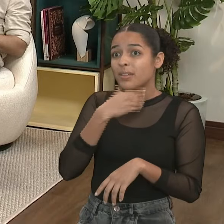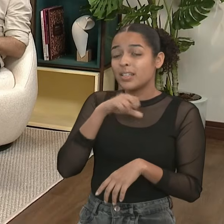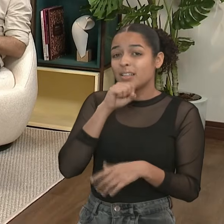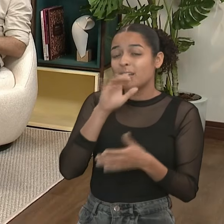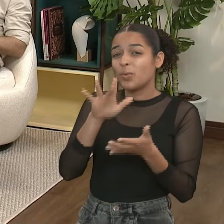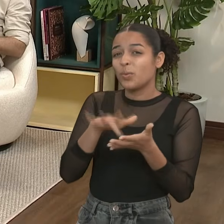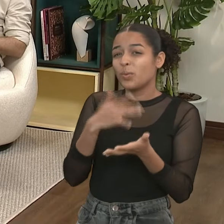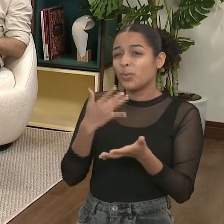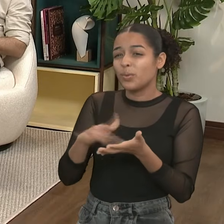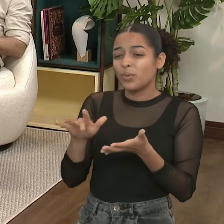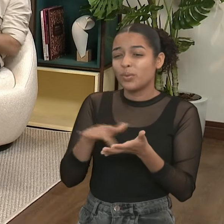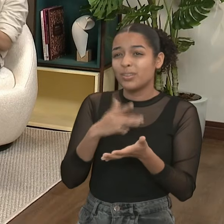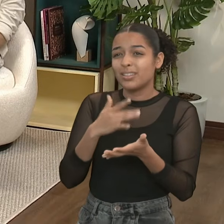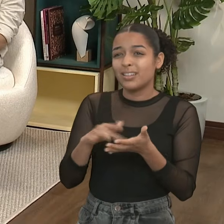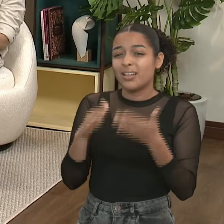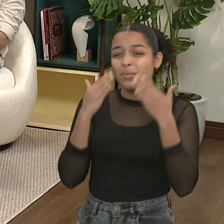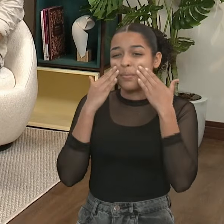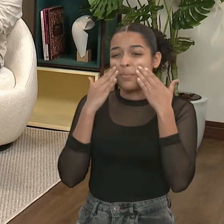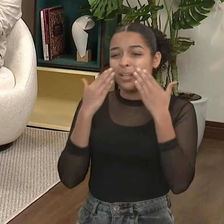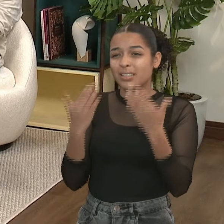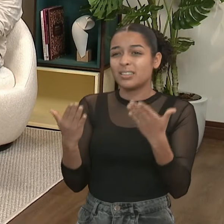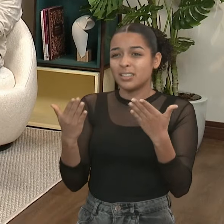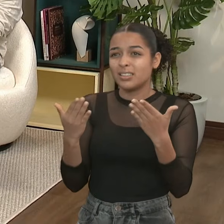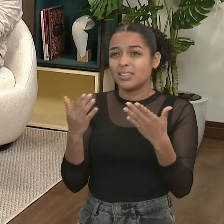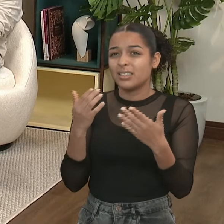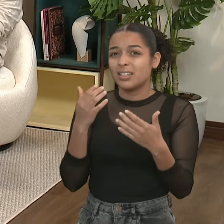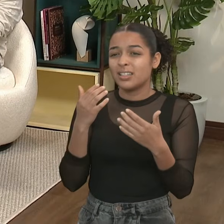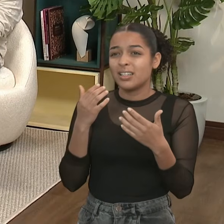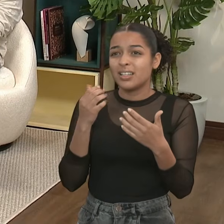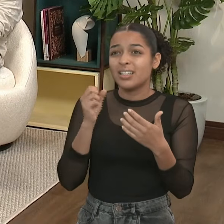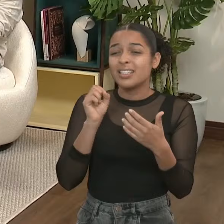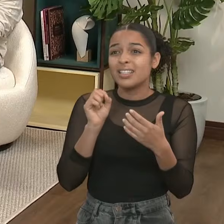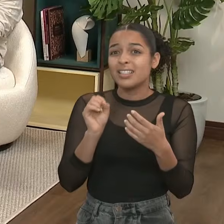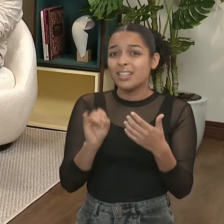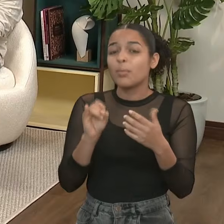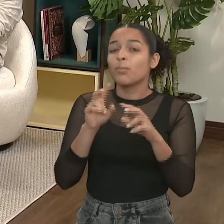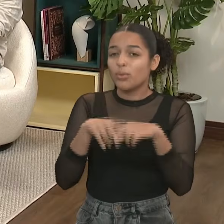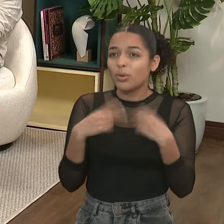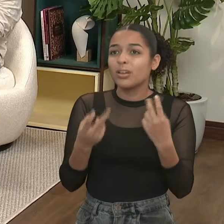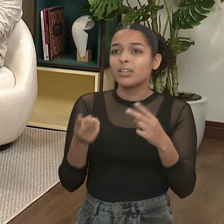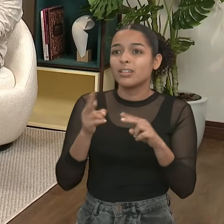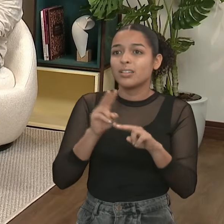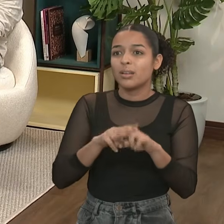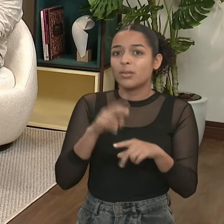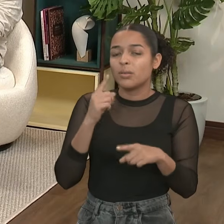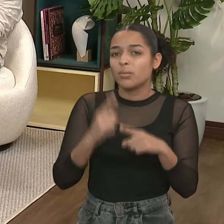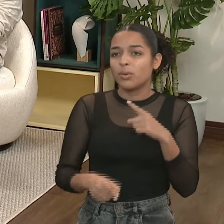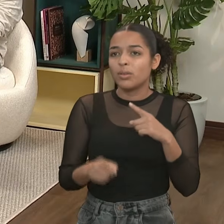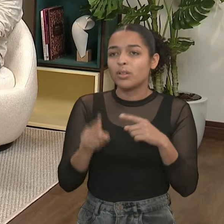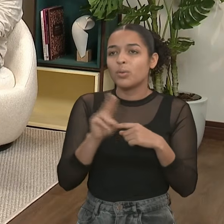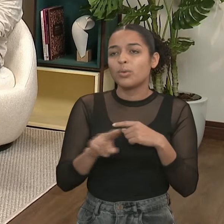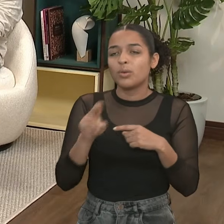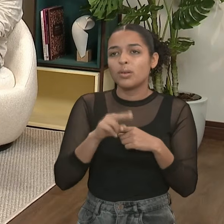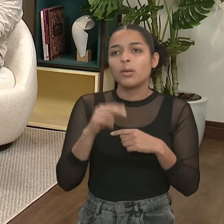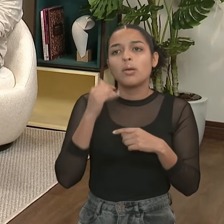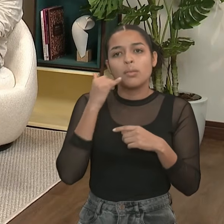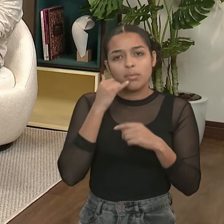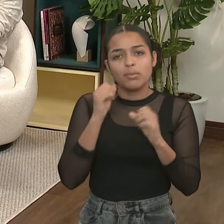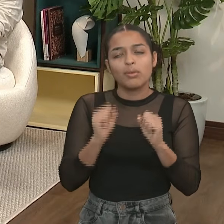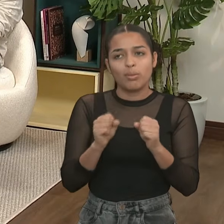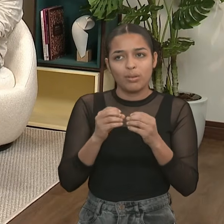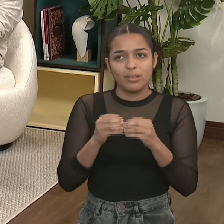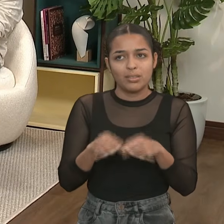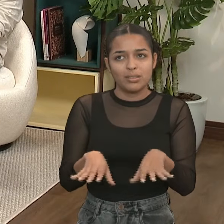vezes até sem deixá-los ter esse acesso. Mas existe um prejuízo muito grande quando os pais também utilizam na frente dos filhos,